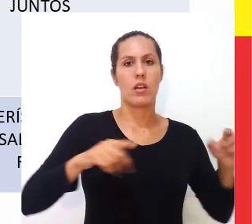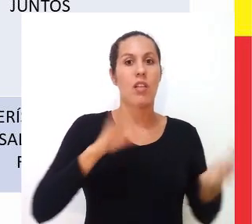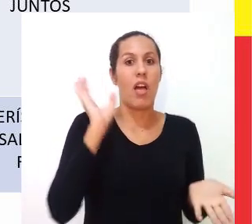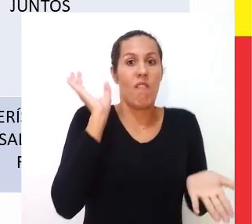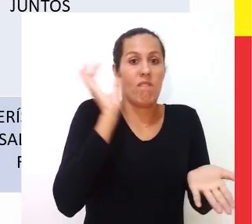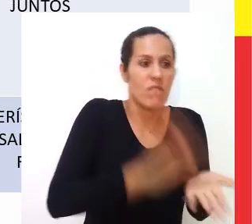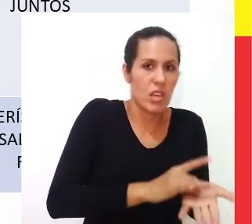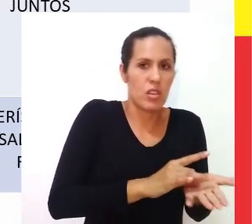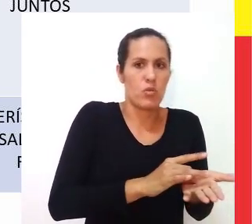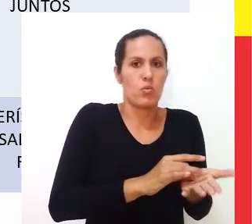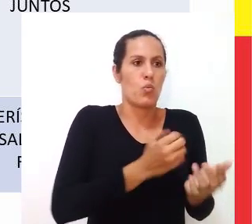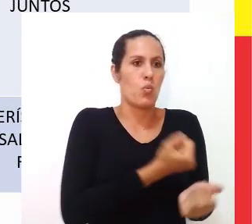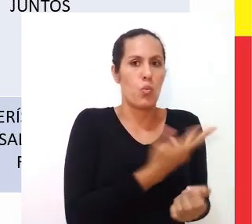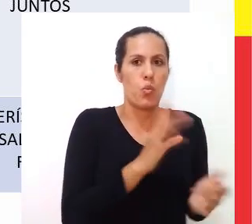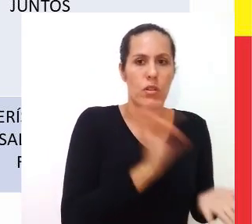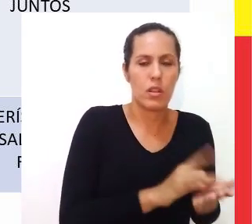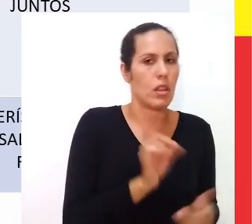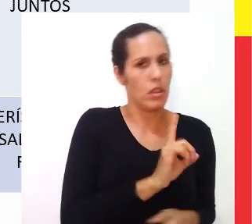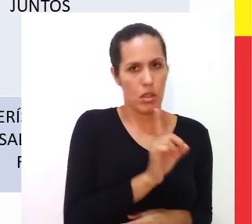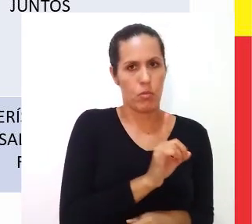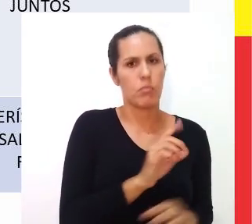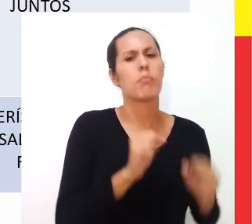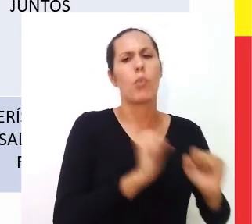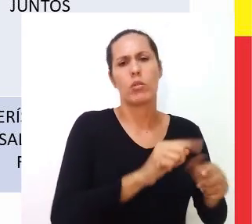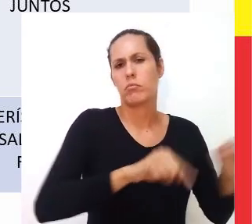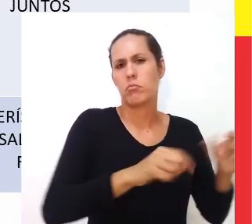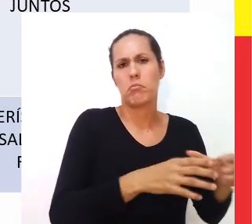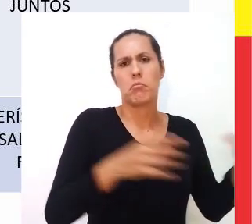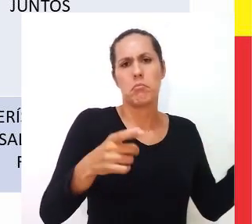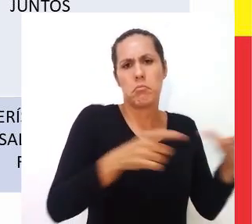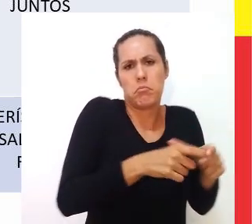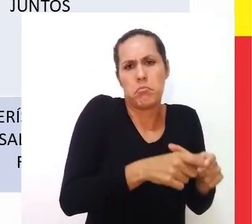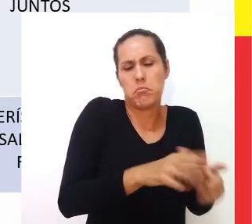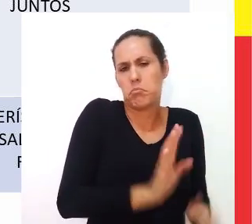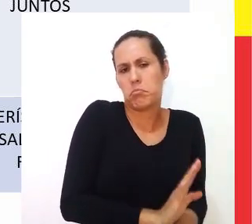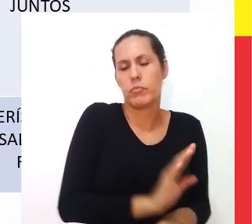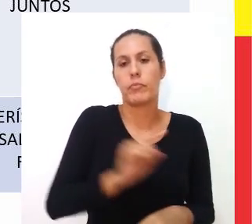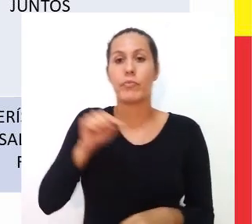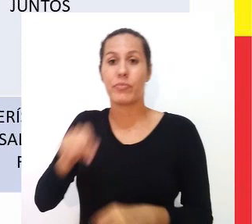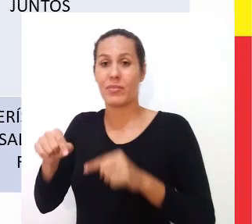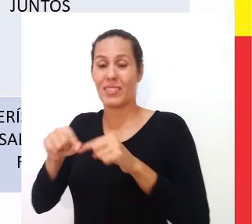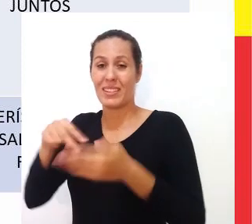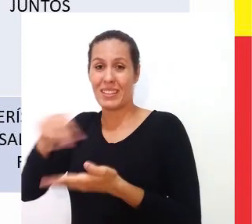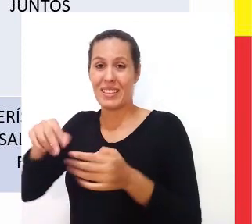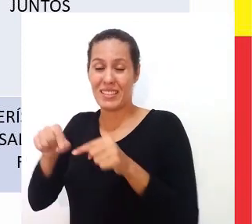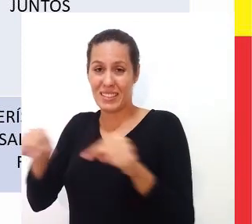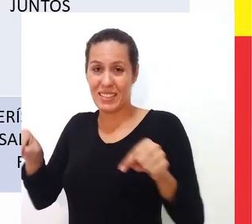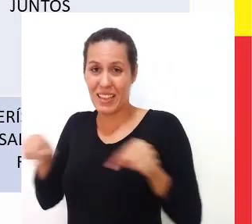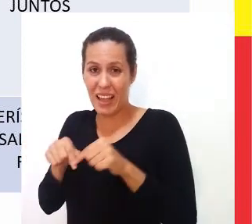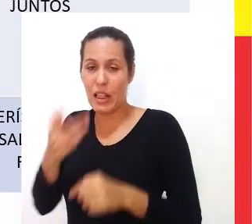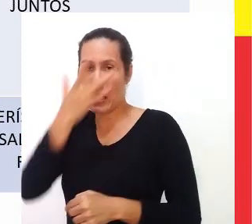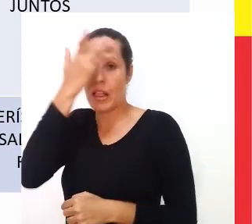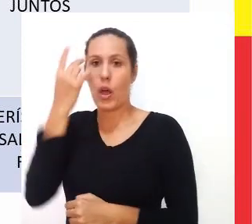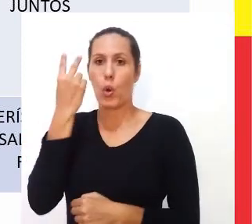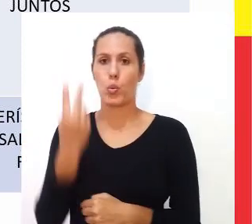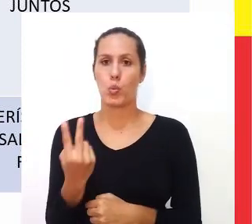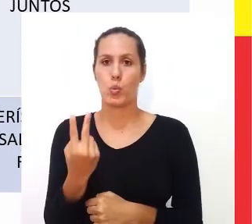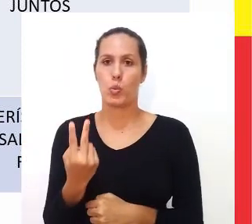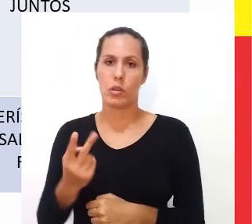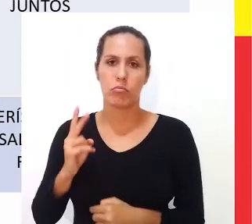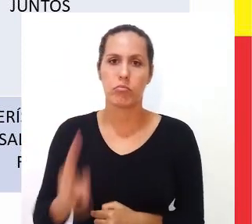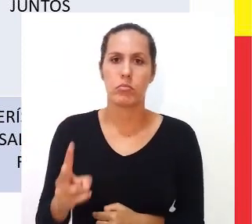tá? Ele não tem nada fixo estabelecido. Já na dança de salão, são 2 pessoas,